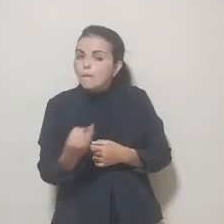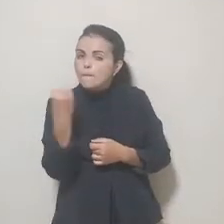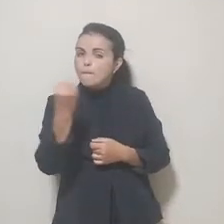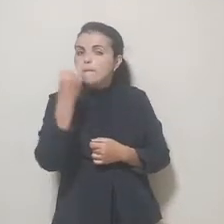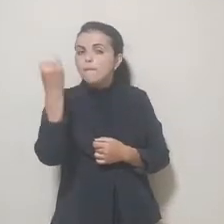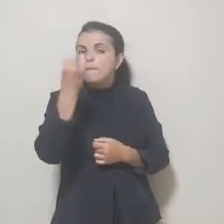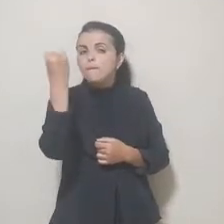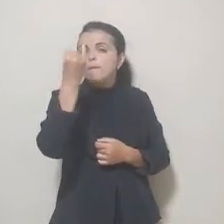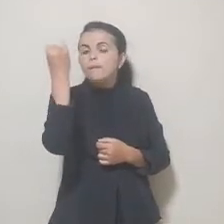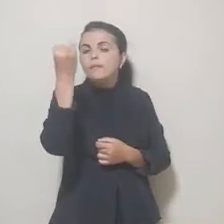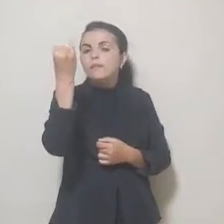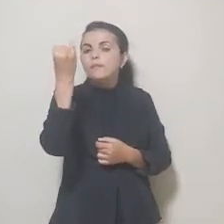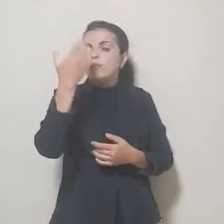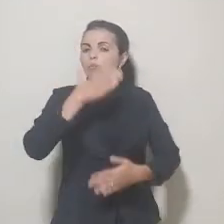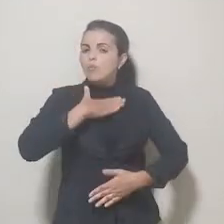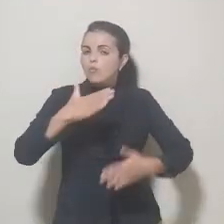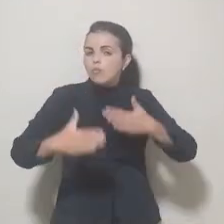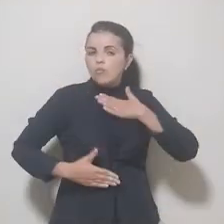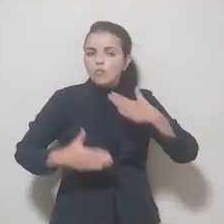importante no nosso corpo e vocês devem